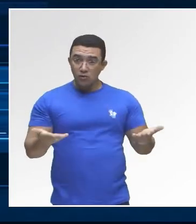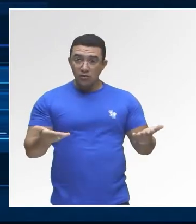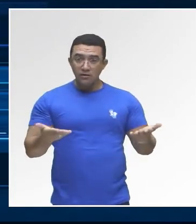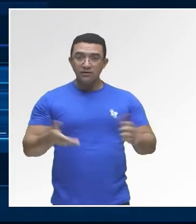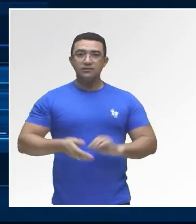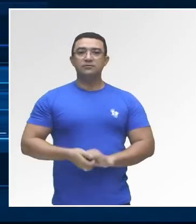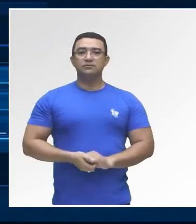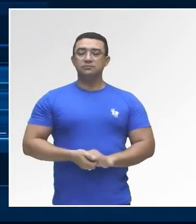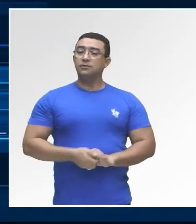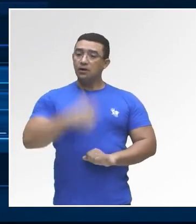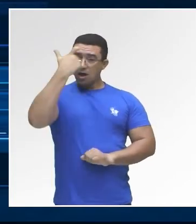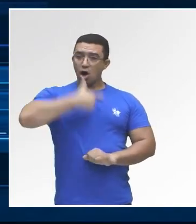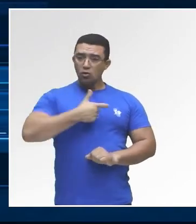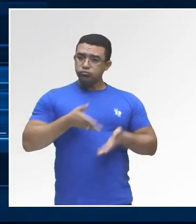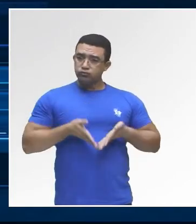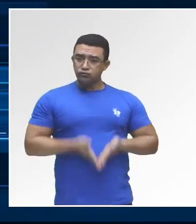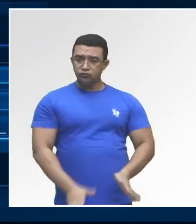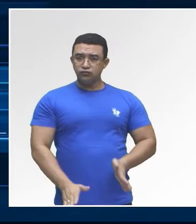I'm from Japan.